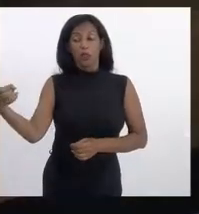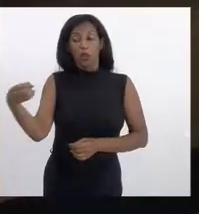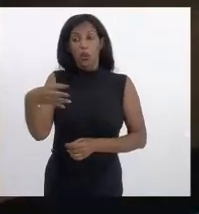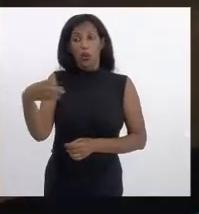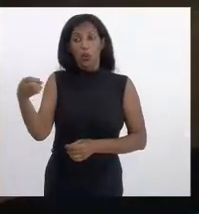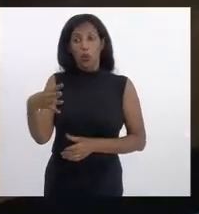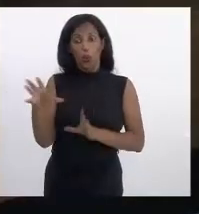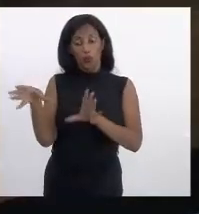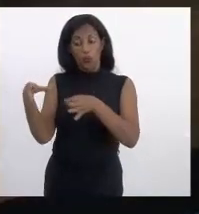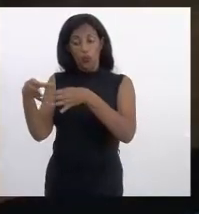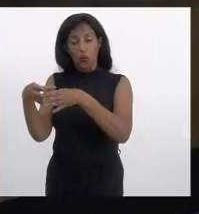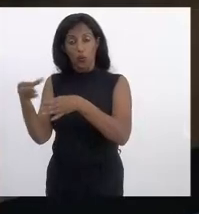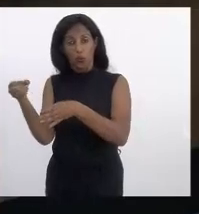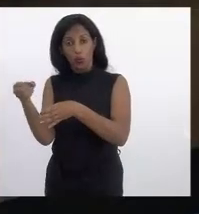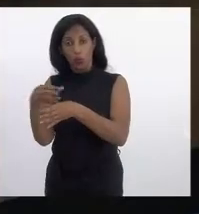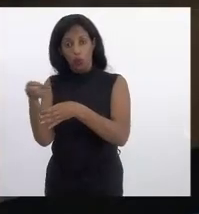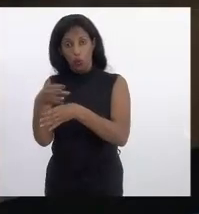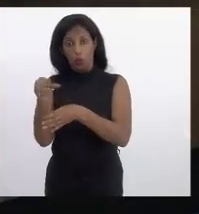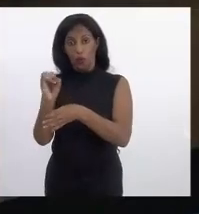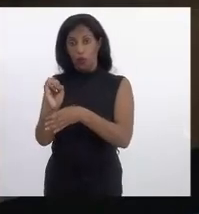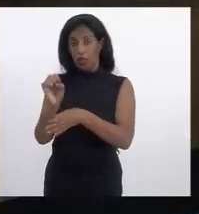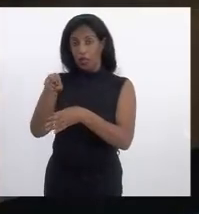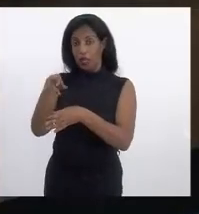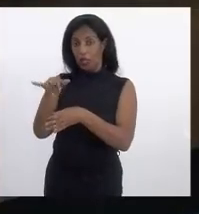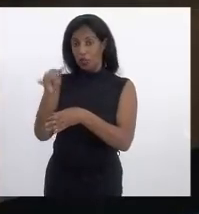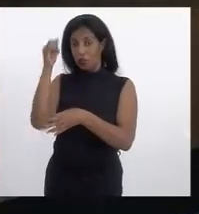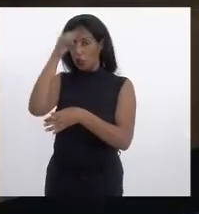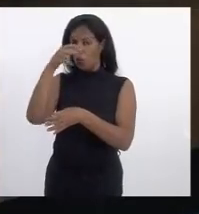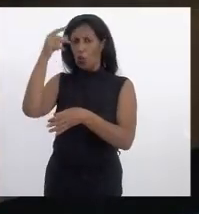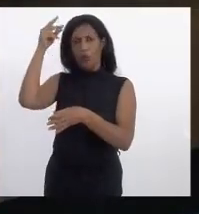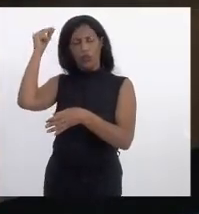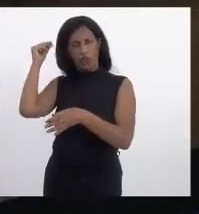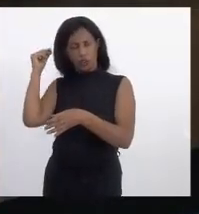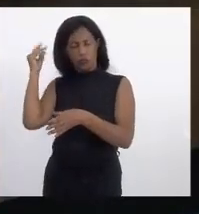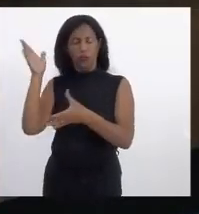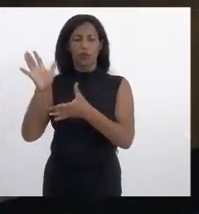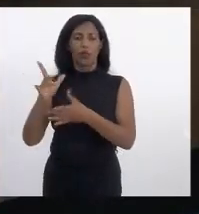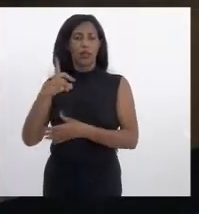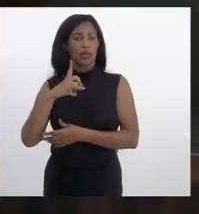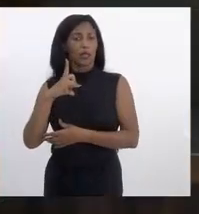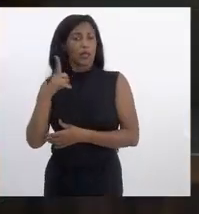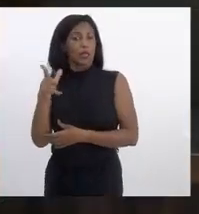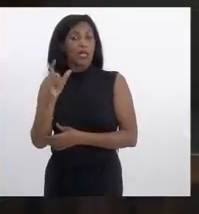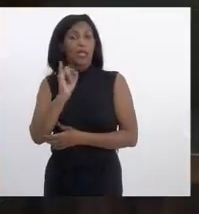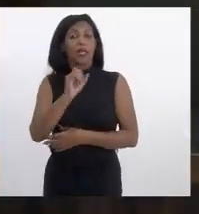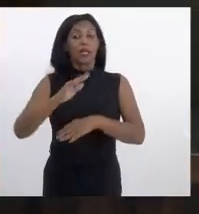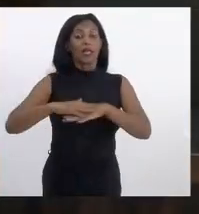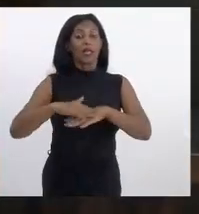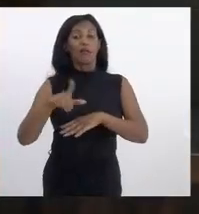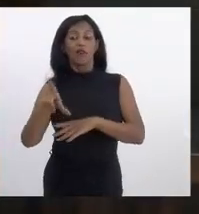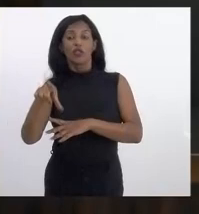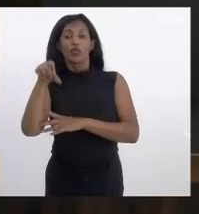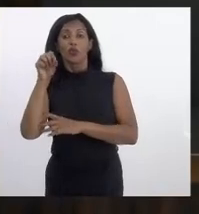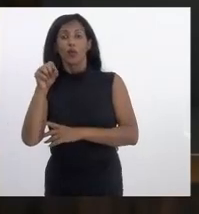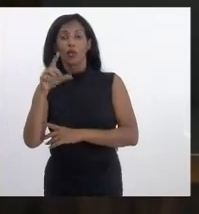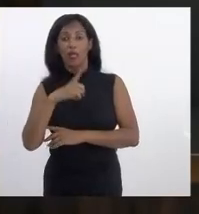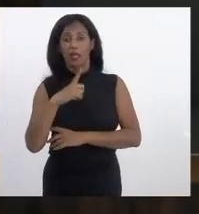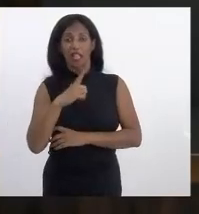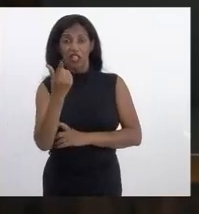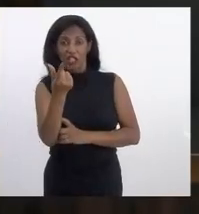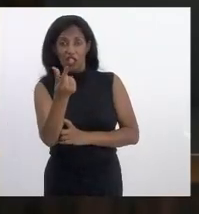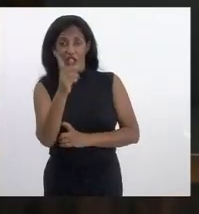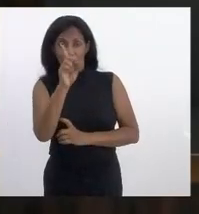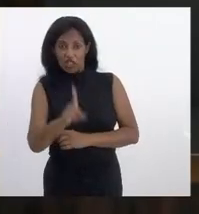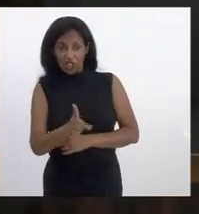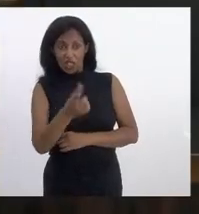novo se este novo inativo o antigo no inativo tem se ele quiser ter direito a Gran